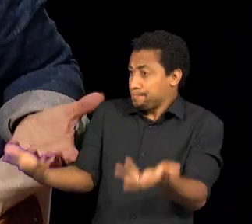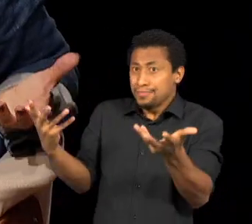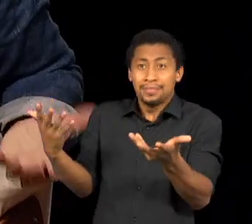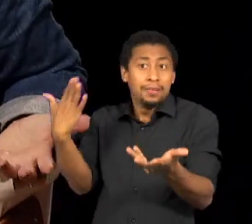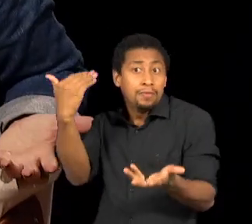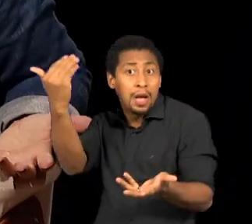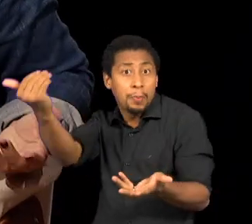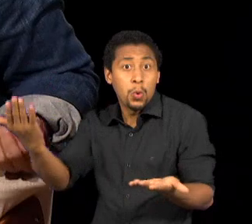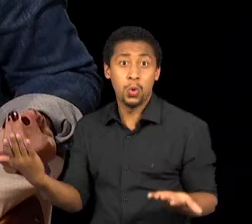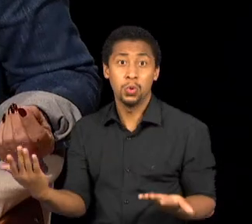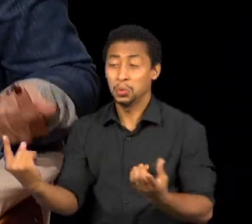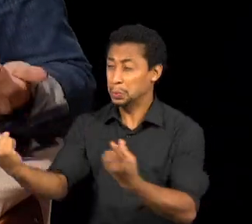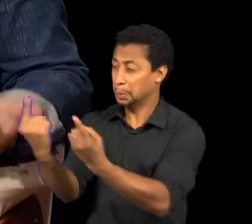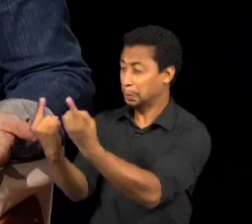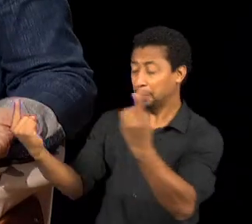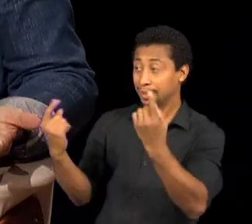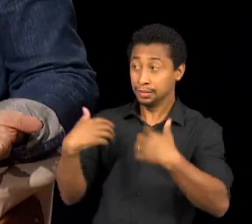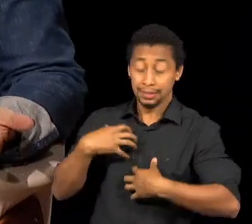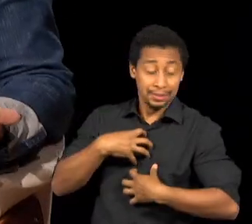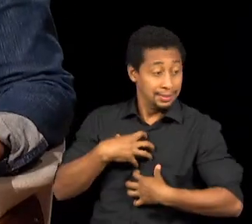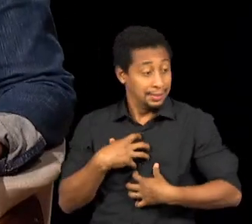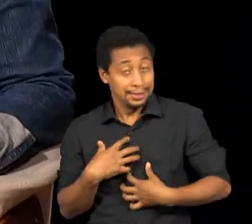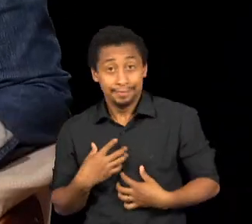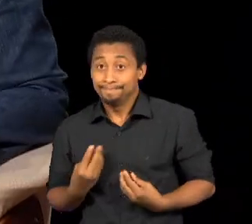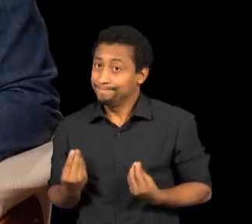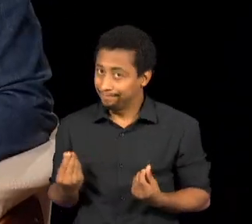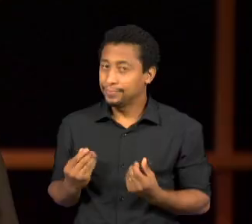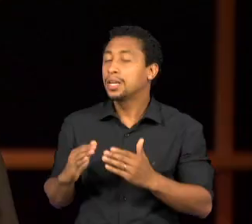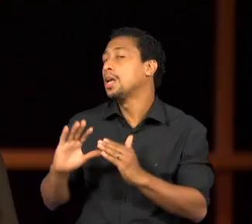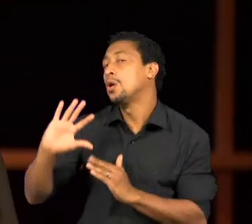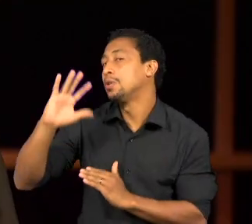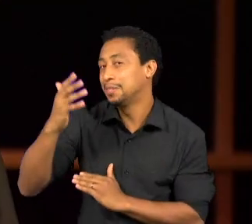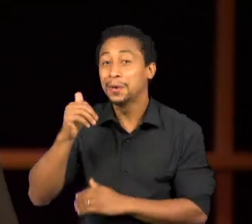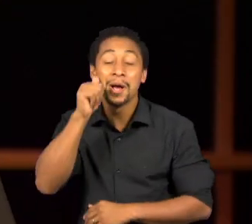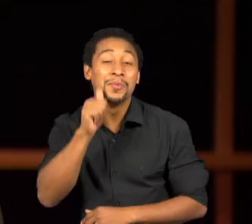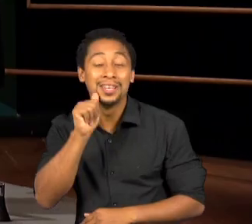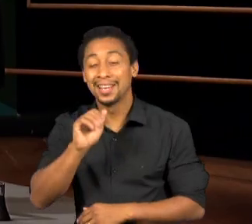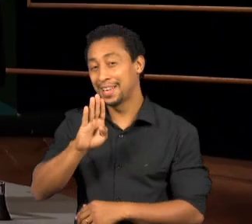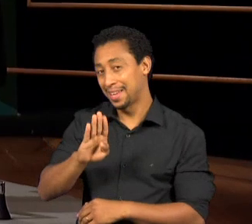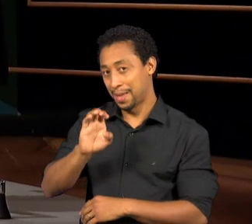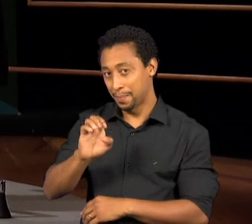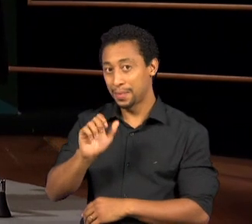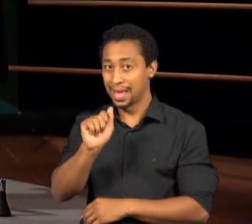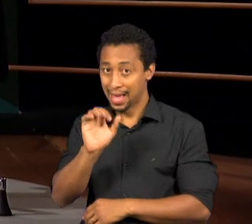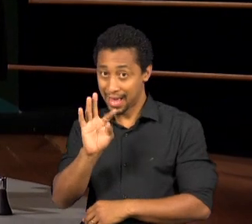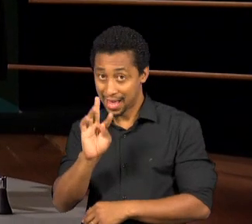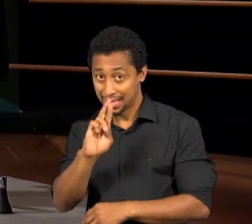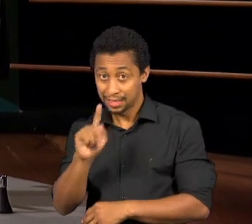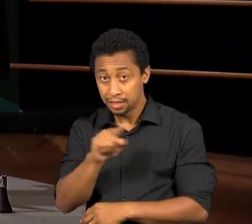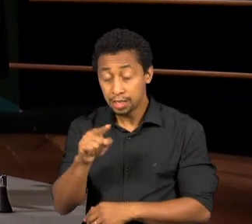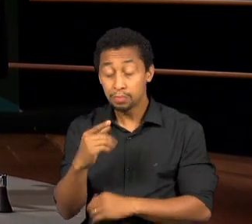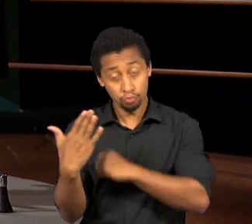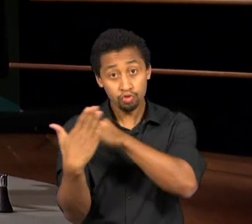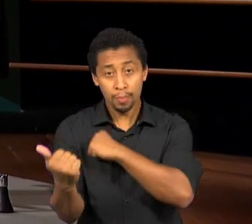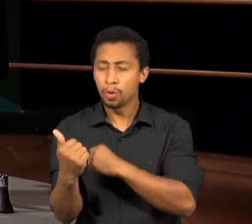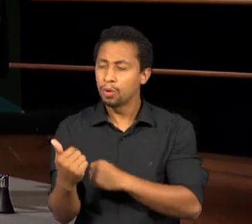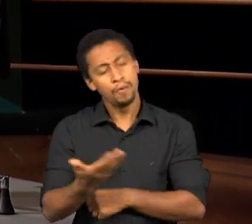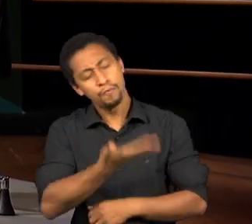Um dia a Beatriz Segal falou assim, vamos bater o texto? Eu,